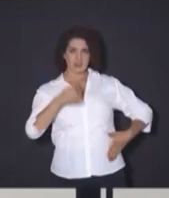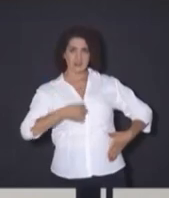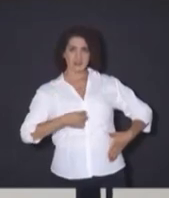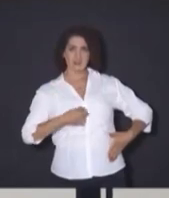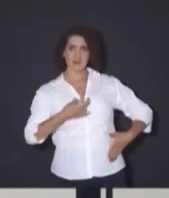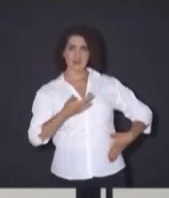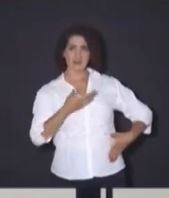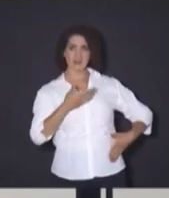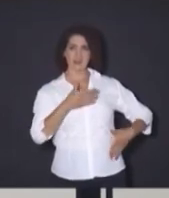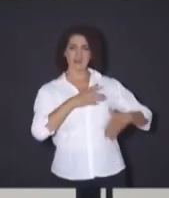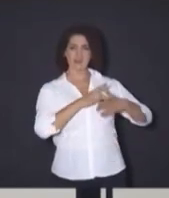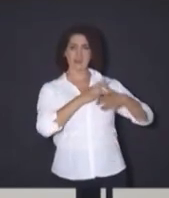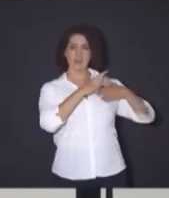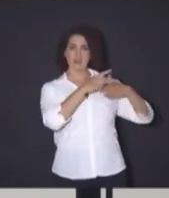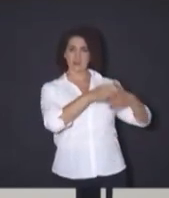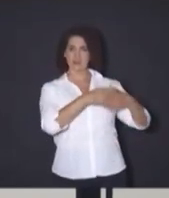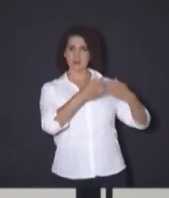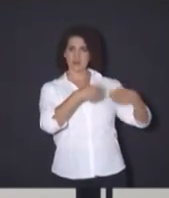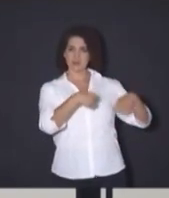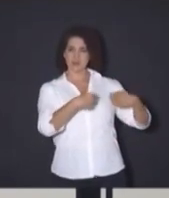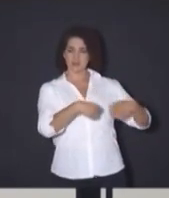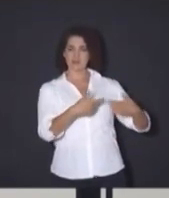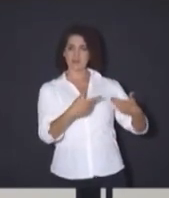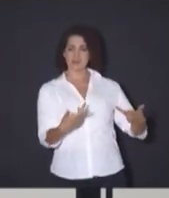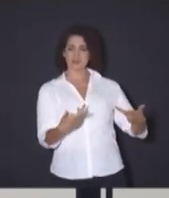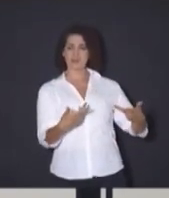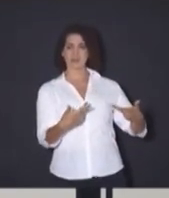baquício, para uma camarinha, para